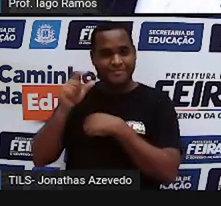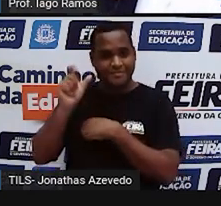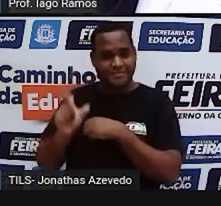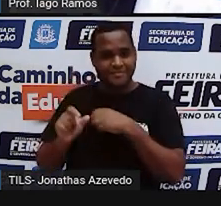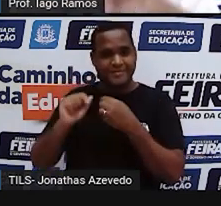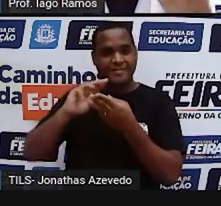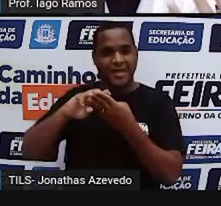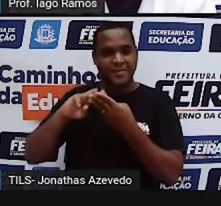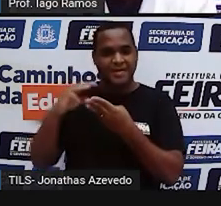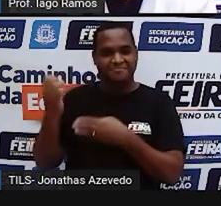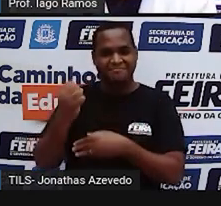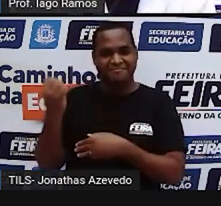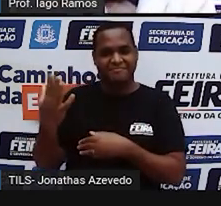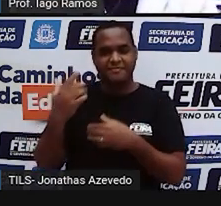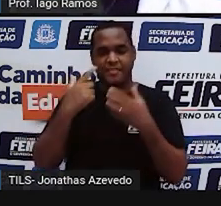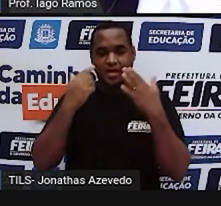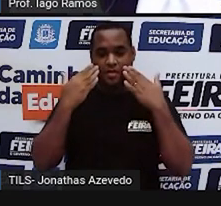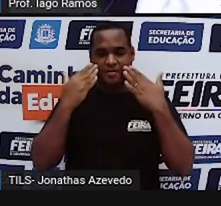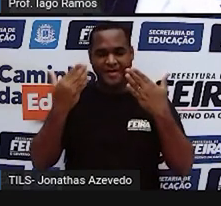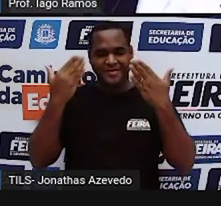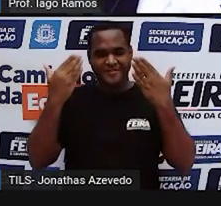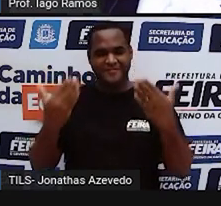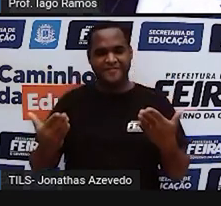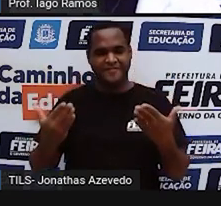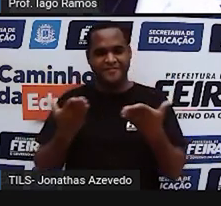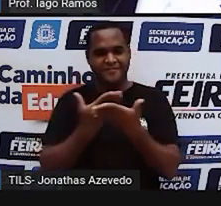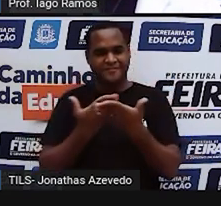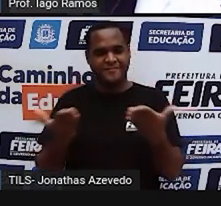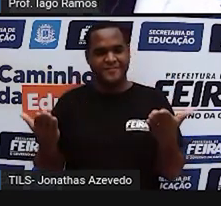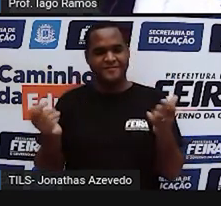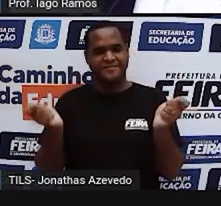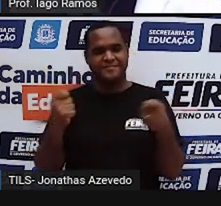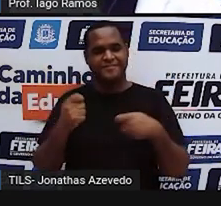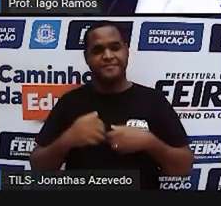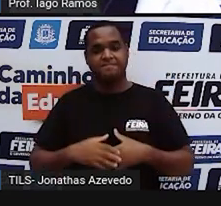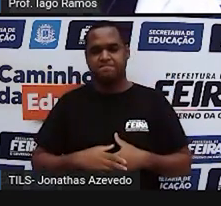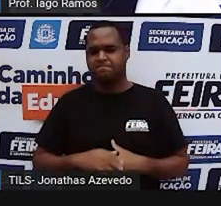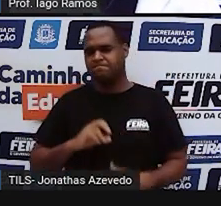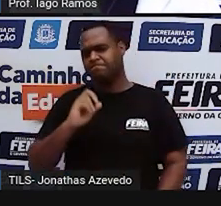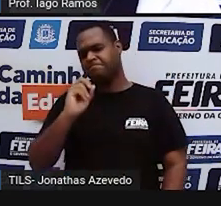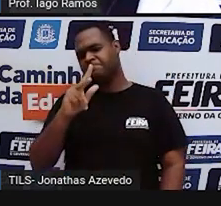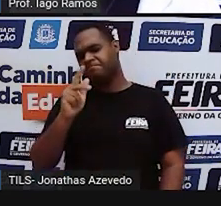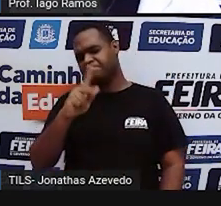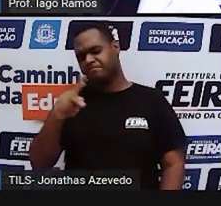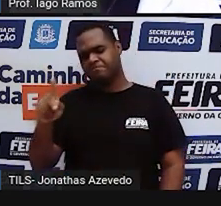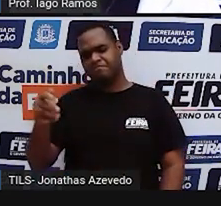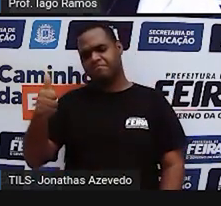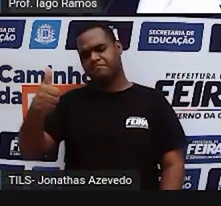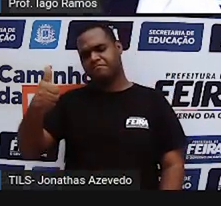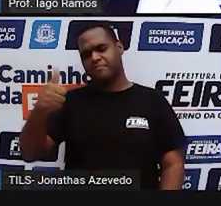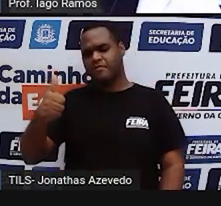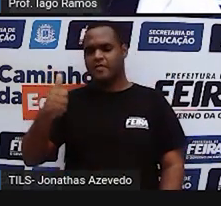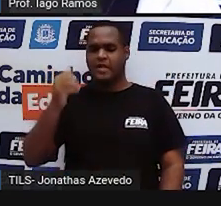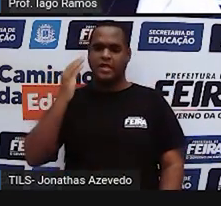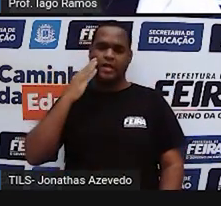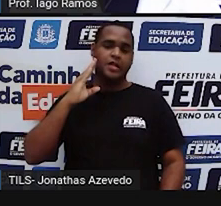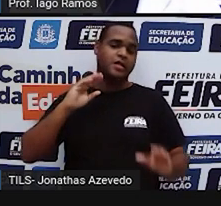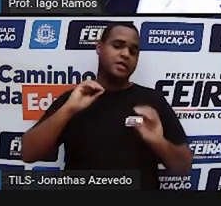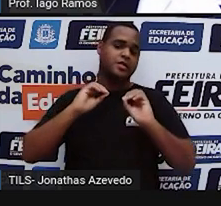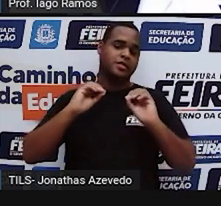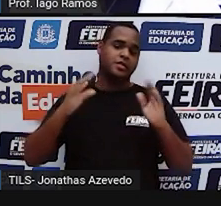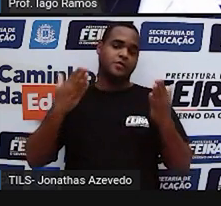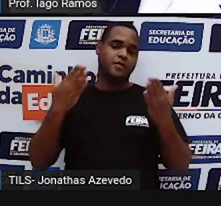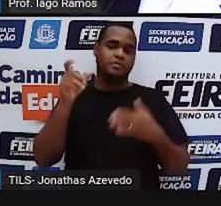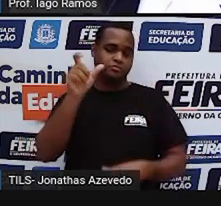matemática eu estou apresentando ela aqui para vocês tá Professor Então quer dizer que o senhor